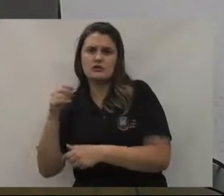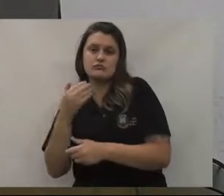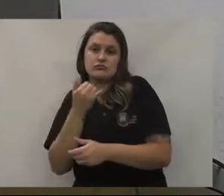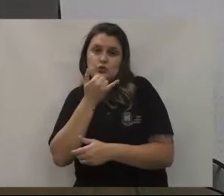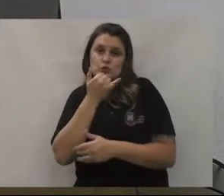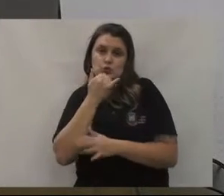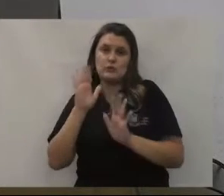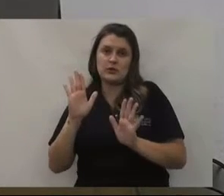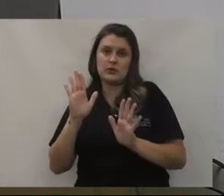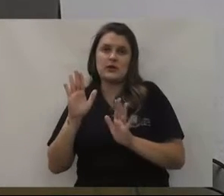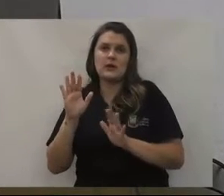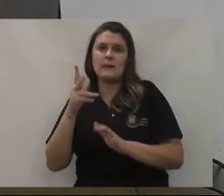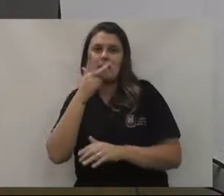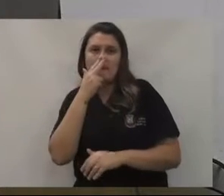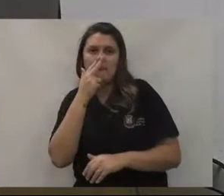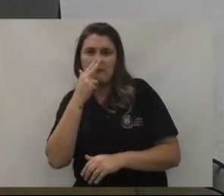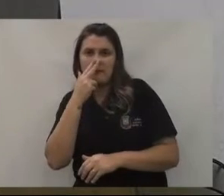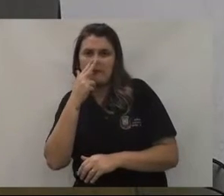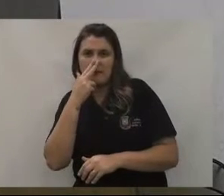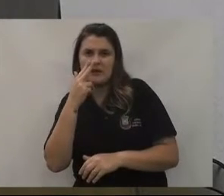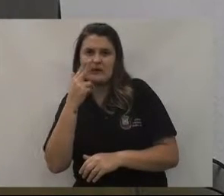perdoem, são mais